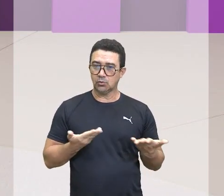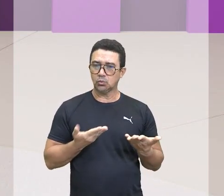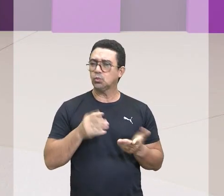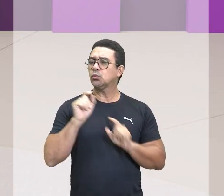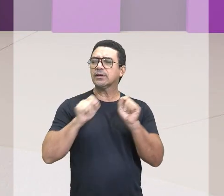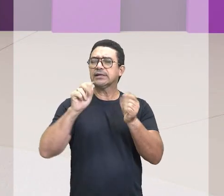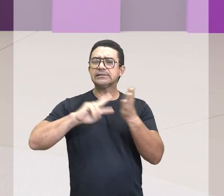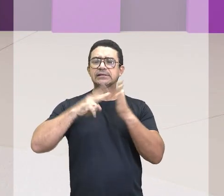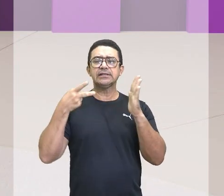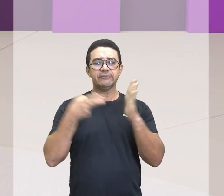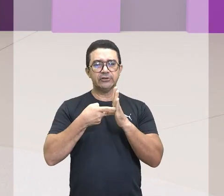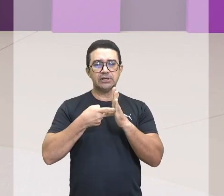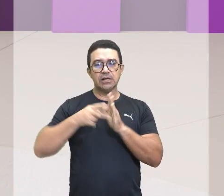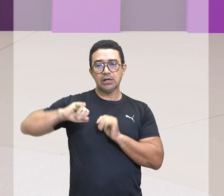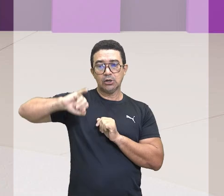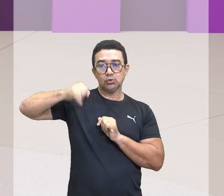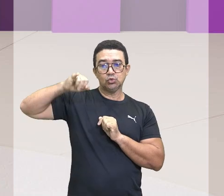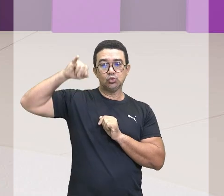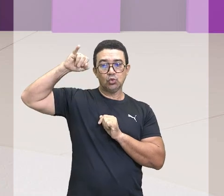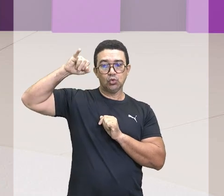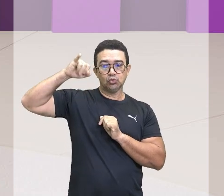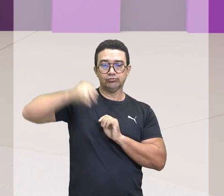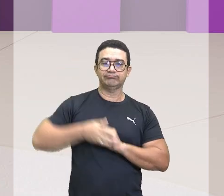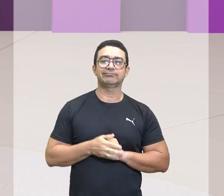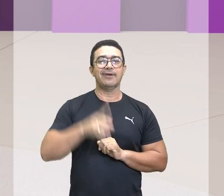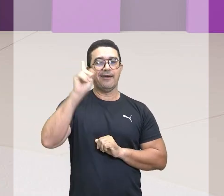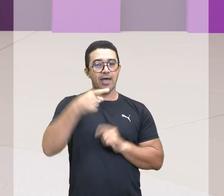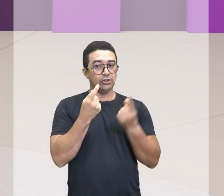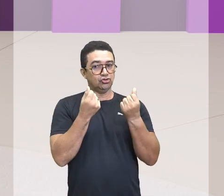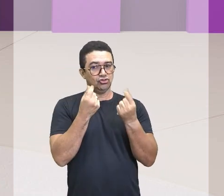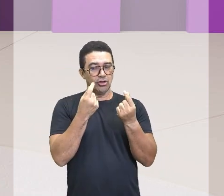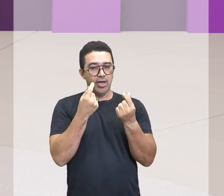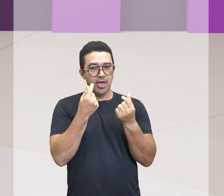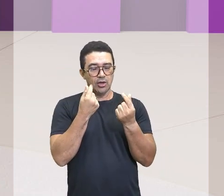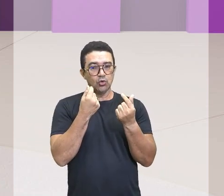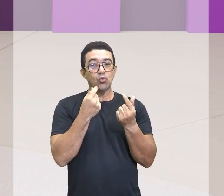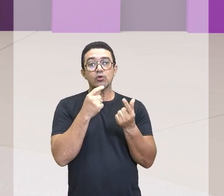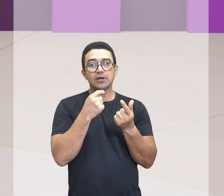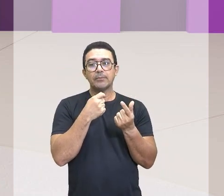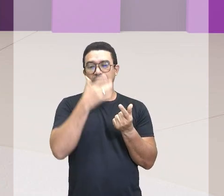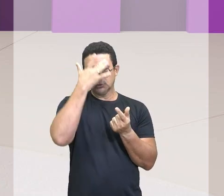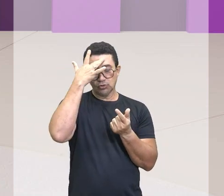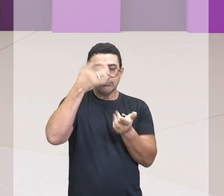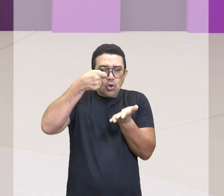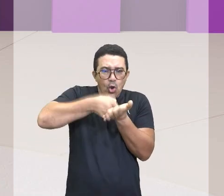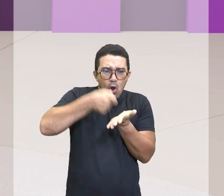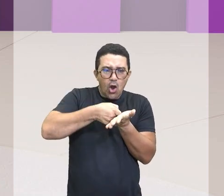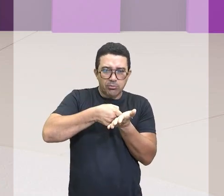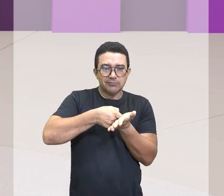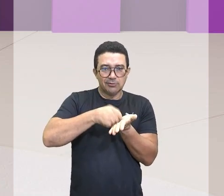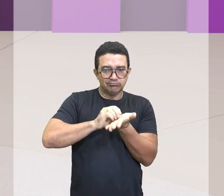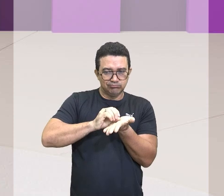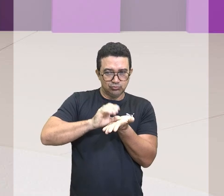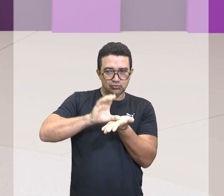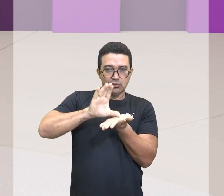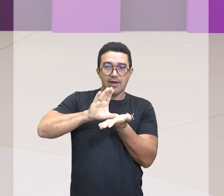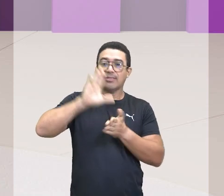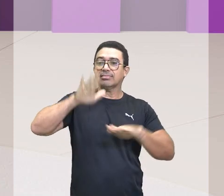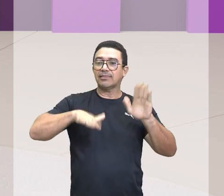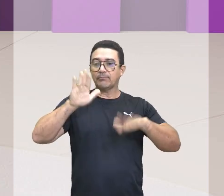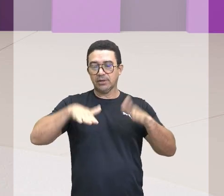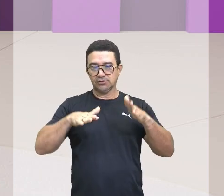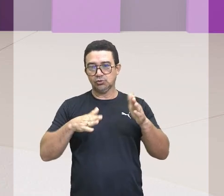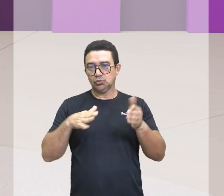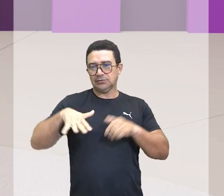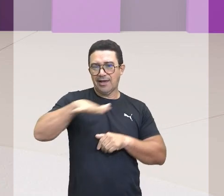são os juros mesmo? Juros é um valor que é cobrado a mais em determinada operação